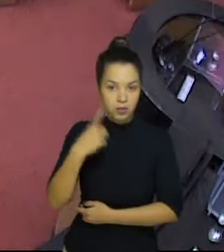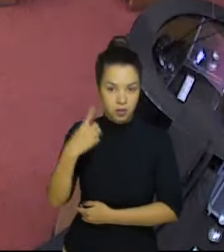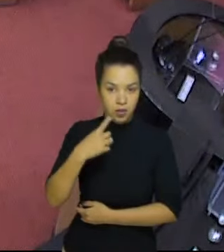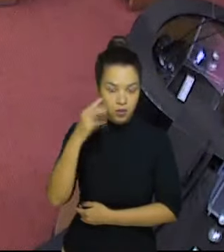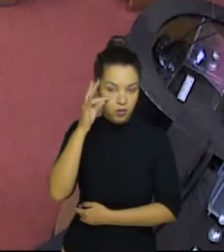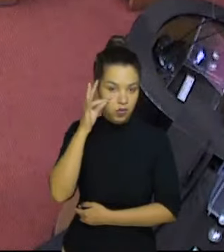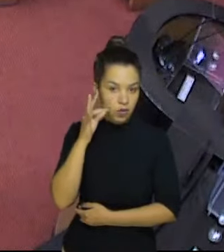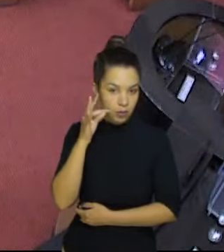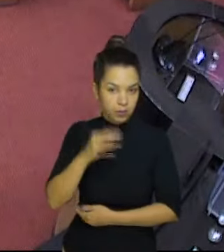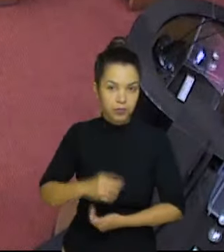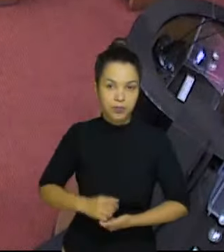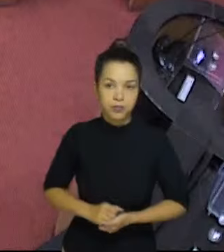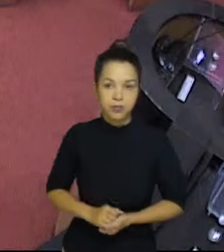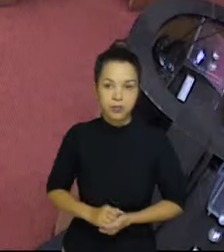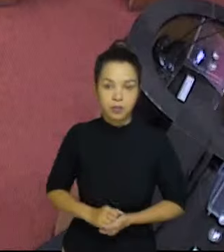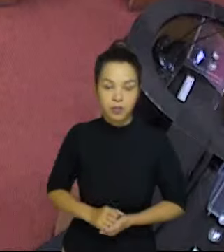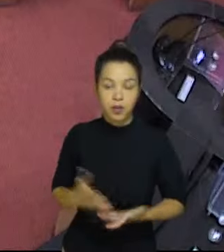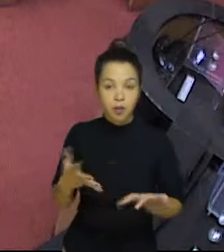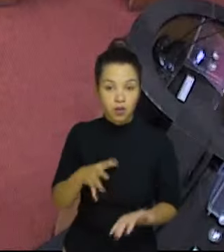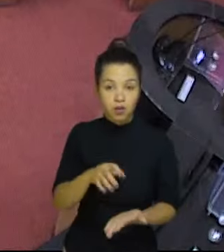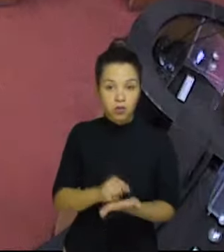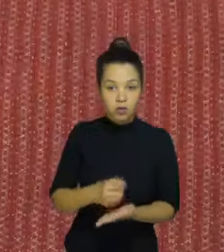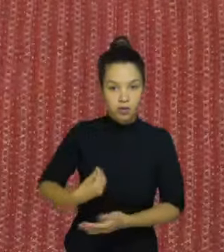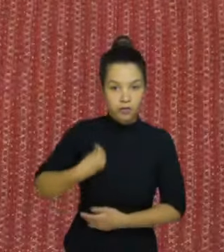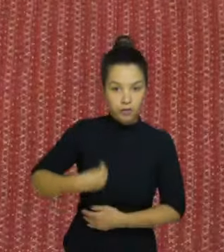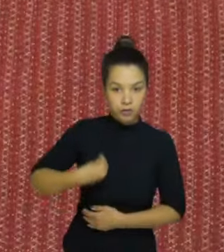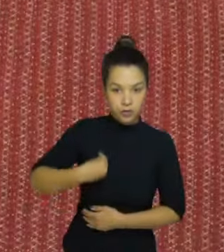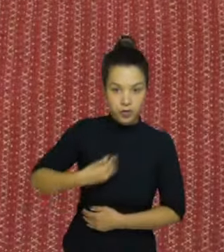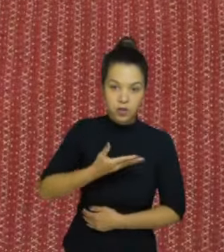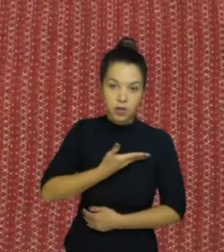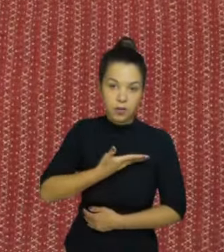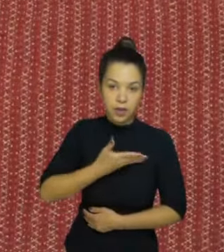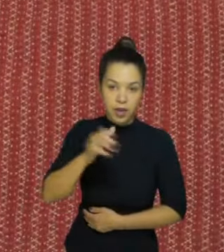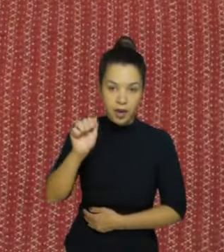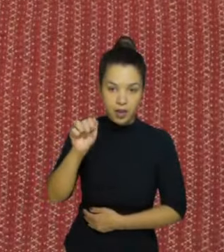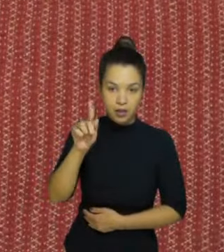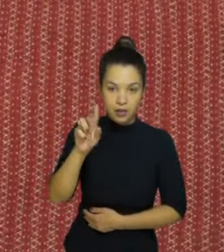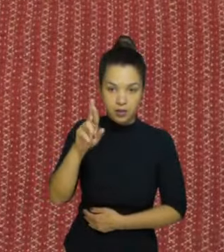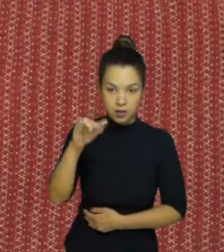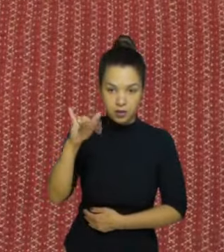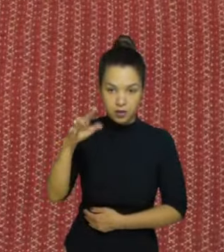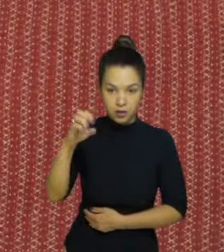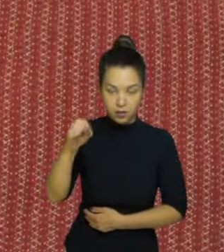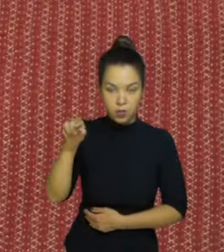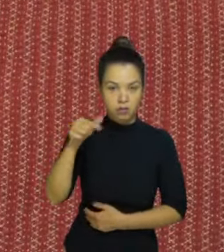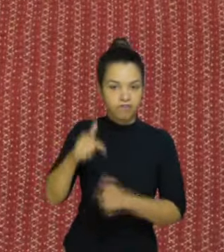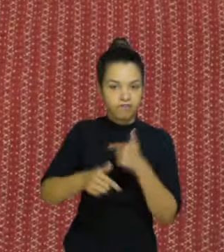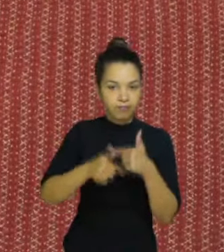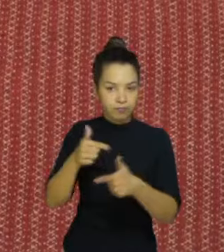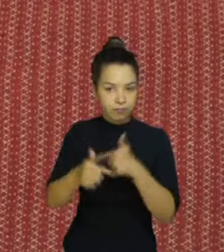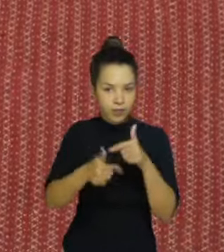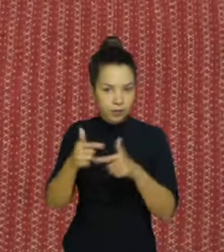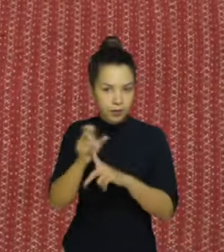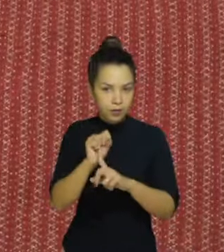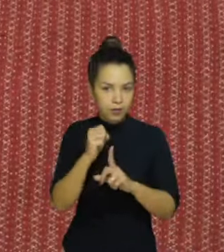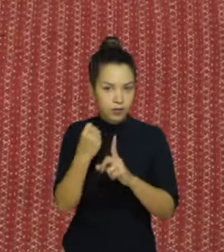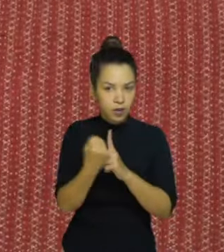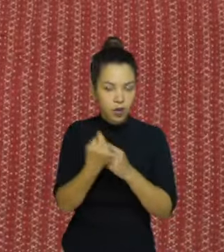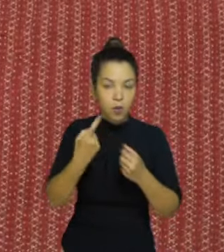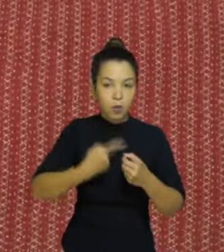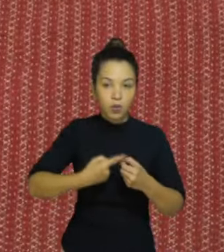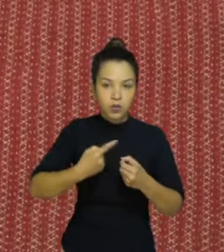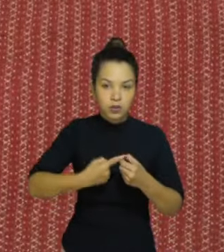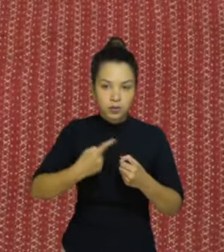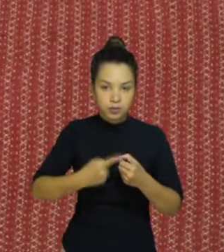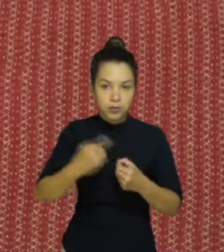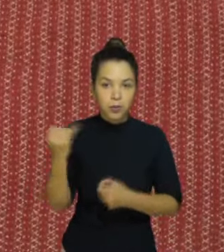Se me permite, só queria registrar a presença da nossa amiga Adriana de Mello, que faz um trabalho social lá no município, muito